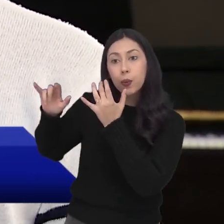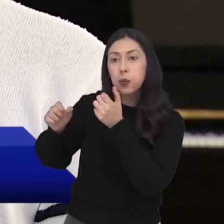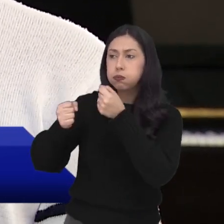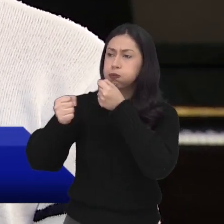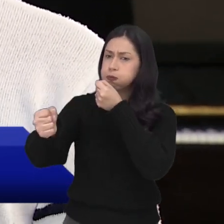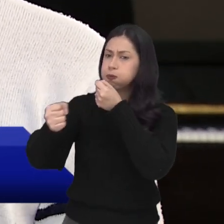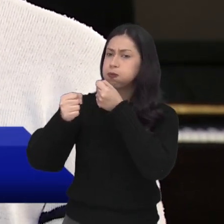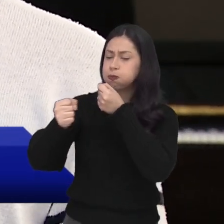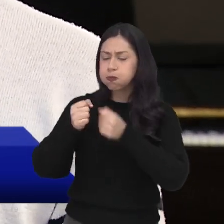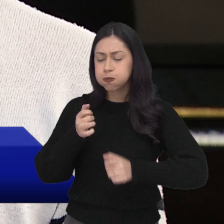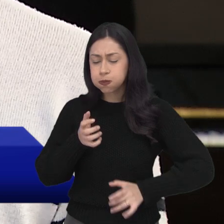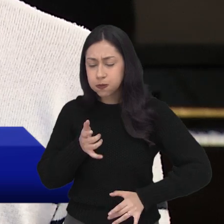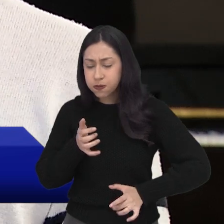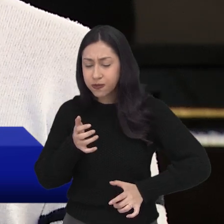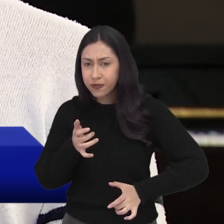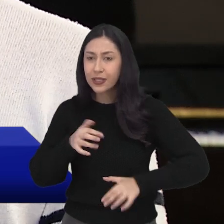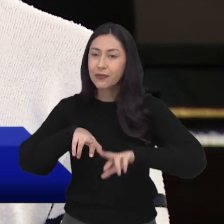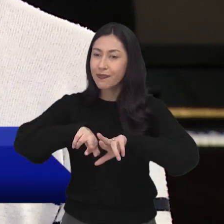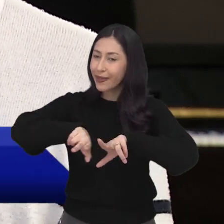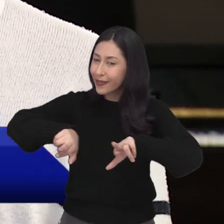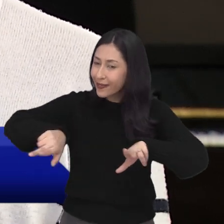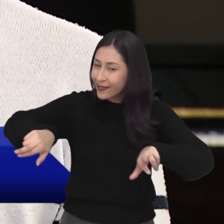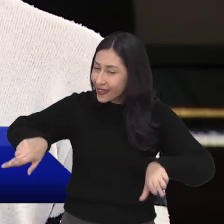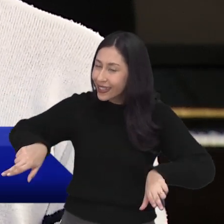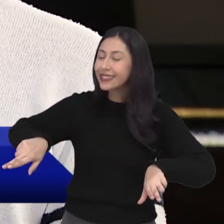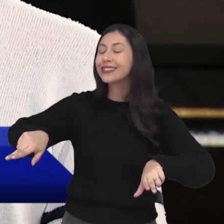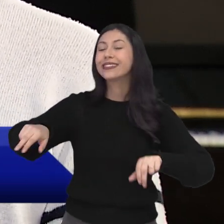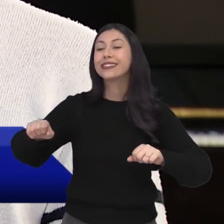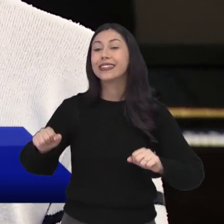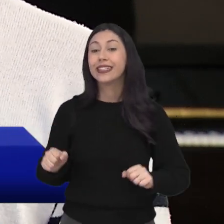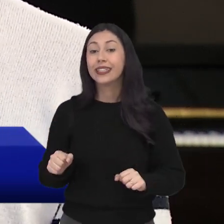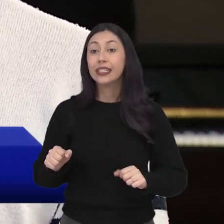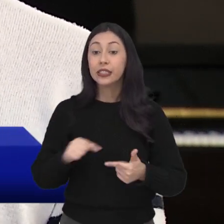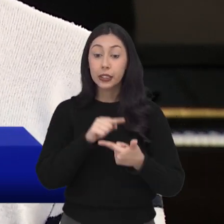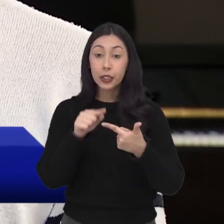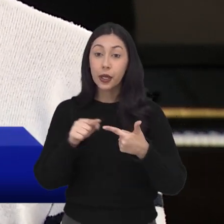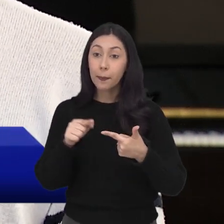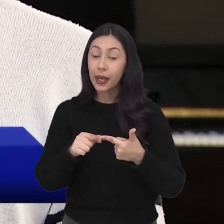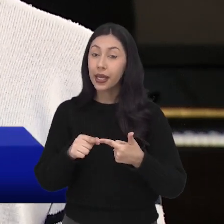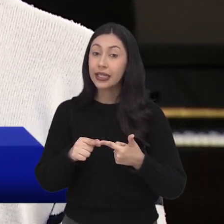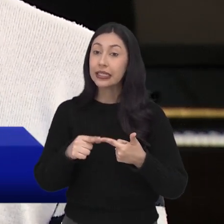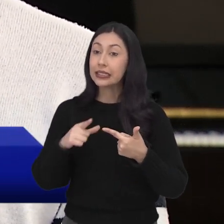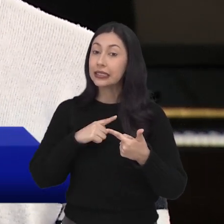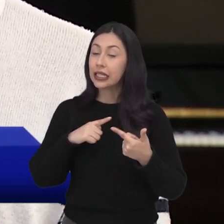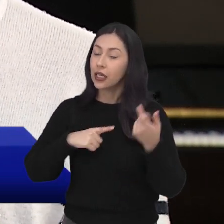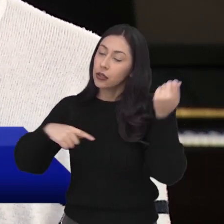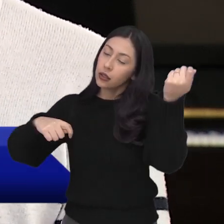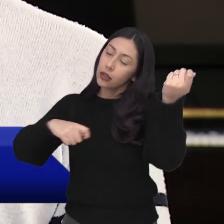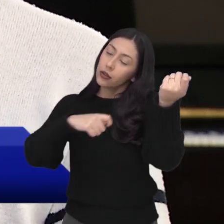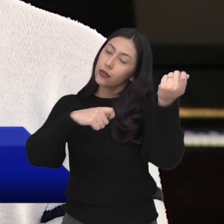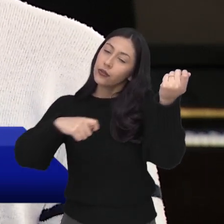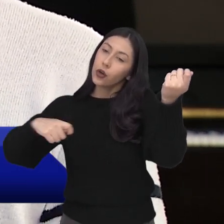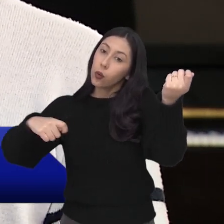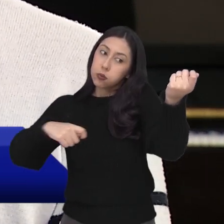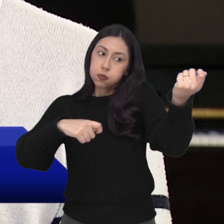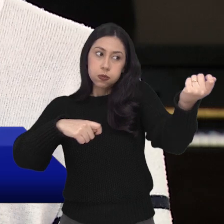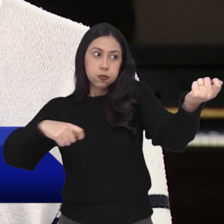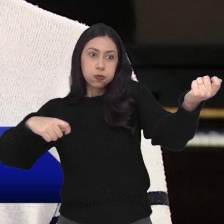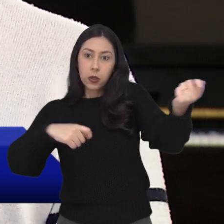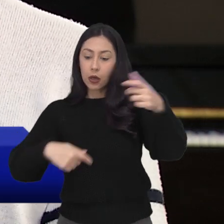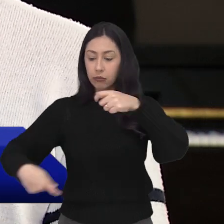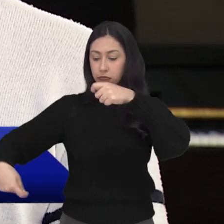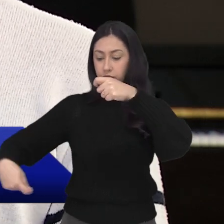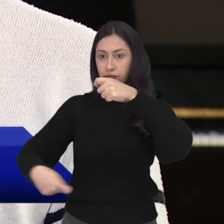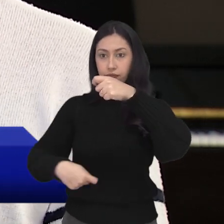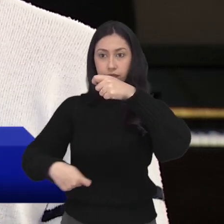que é saxofone, flauta, clarinete, trompete, trombone. Família das cordas friccionadas, que é o violino, viola clássica,